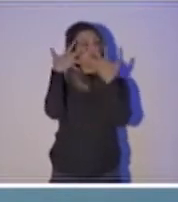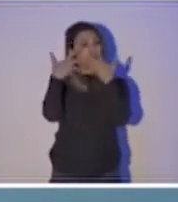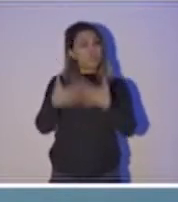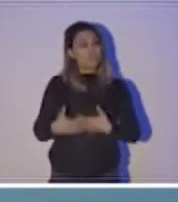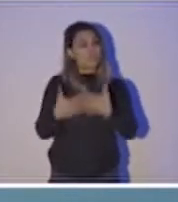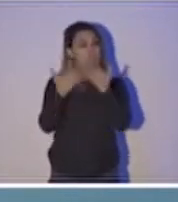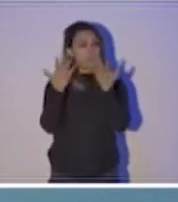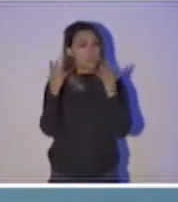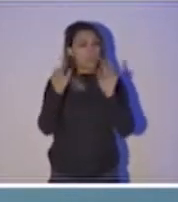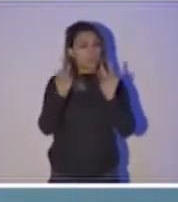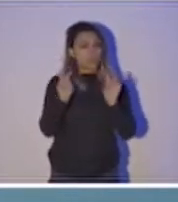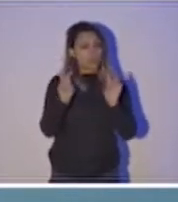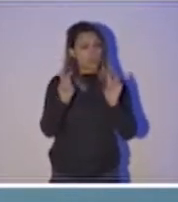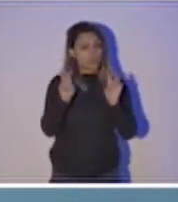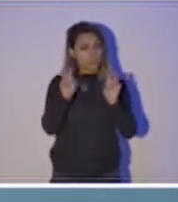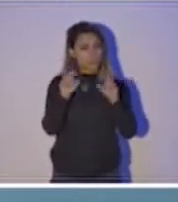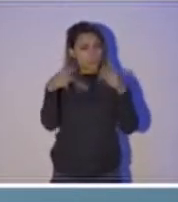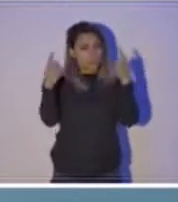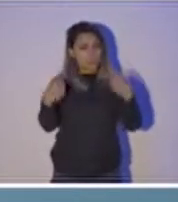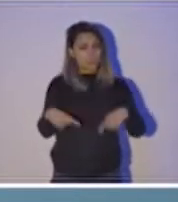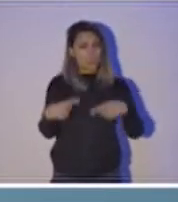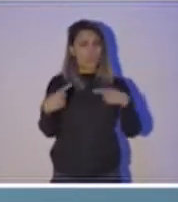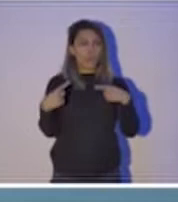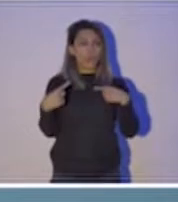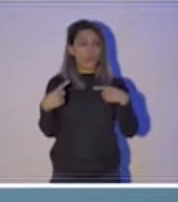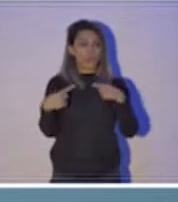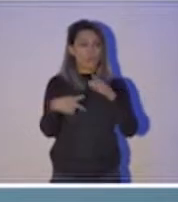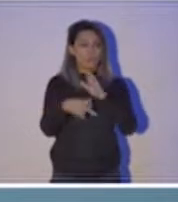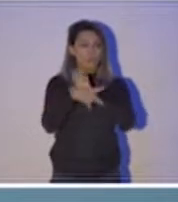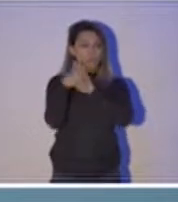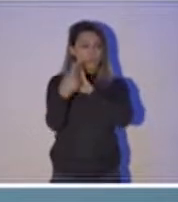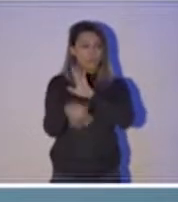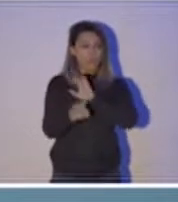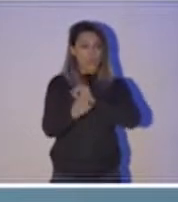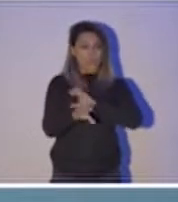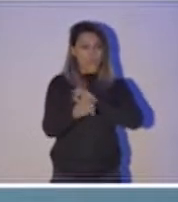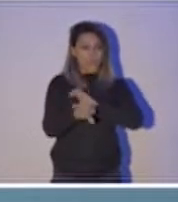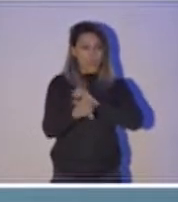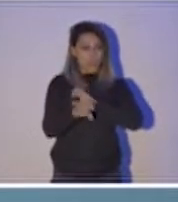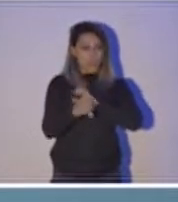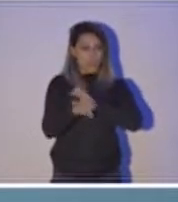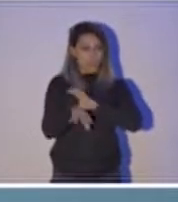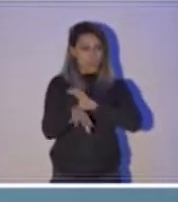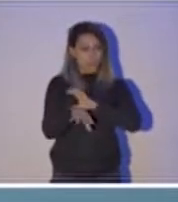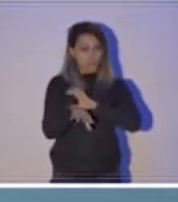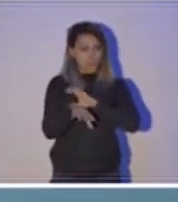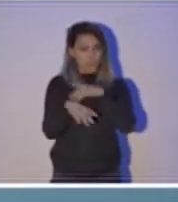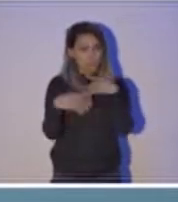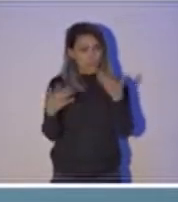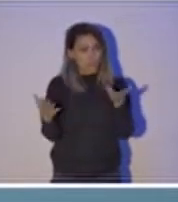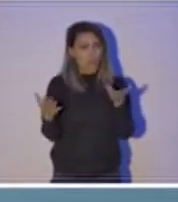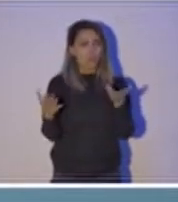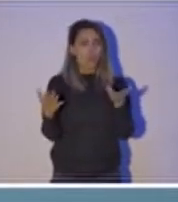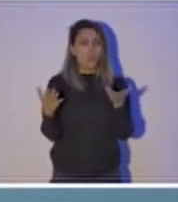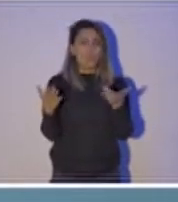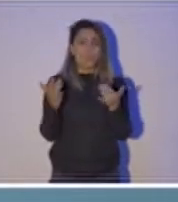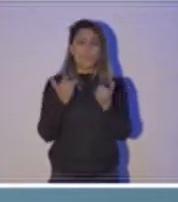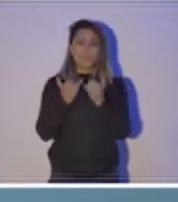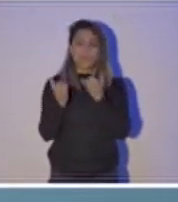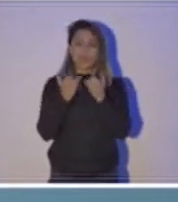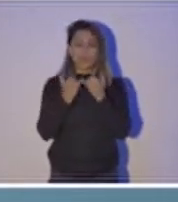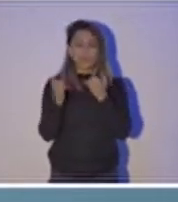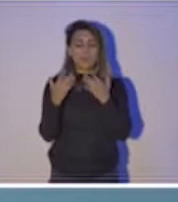A gente fala de tantos desafios na educação e falar de prazer nesse processo pode parecer artigo de